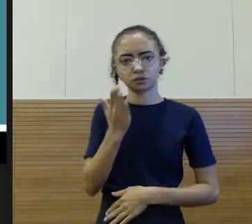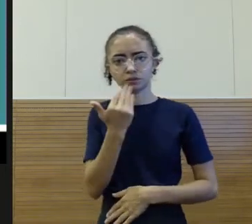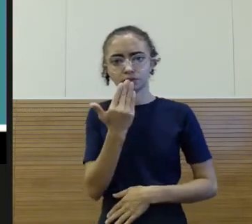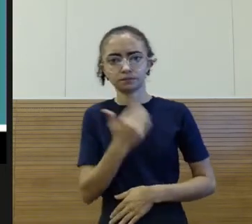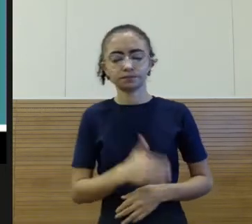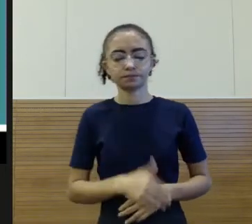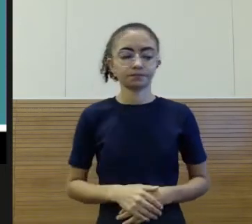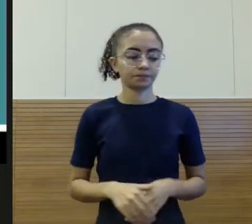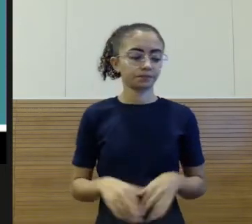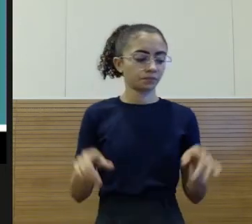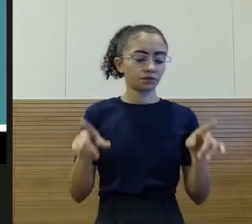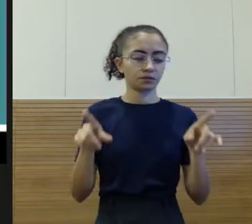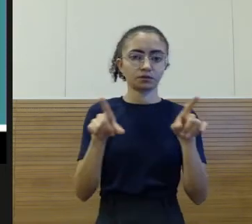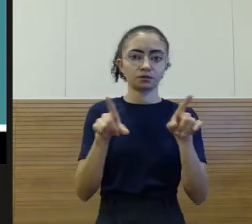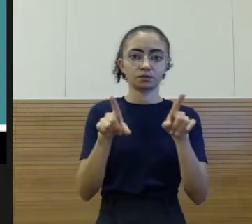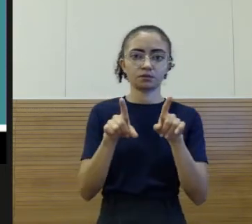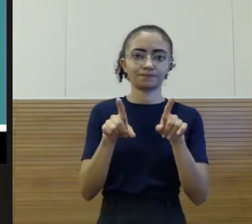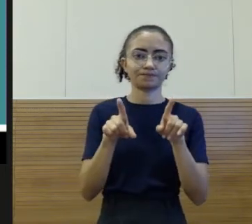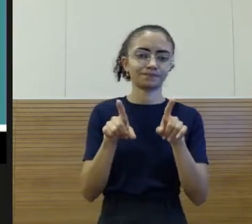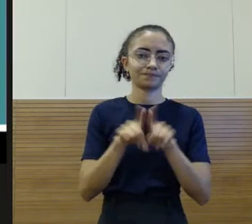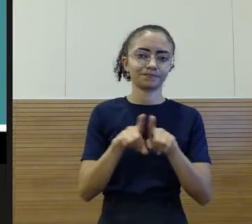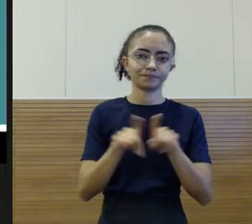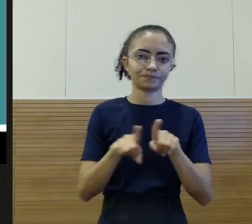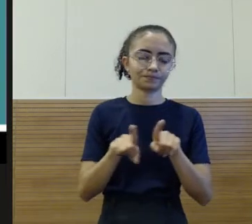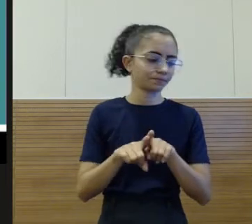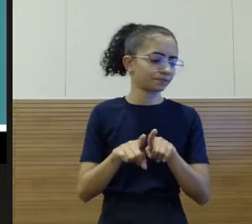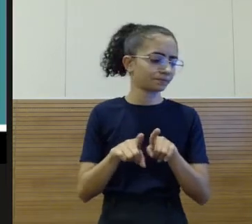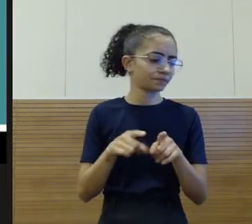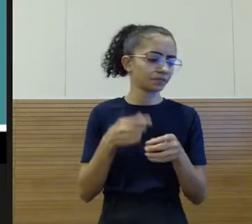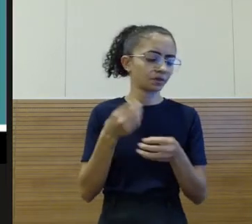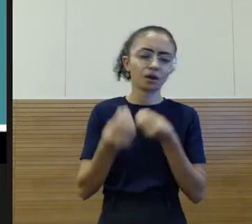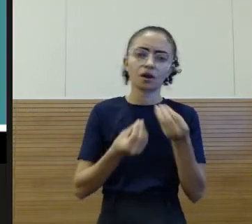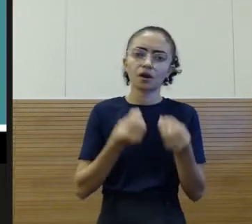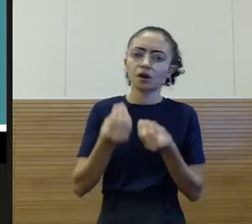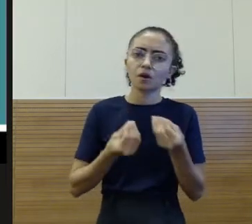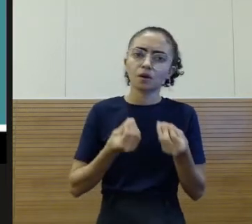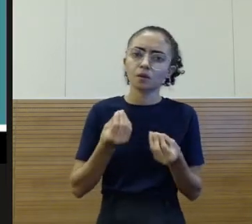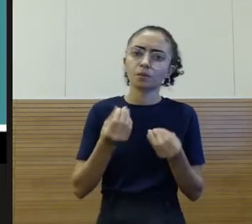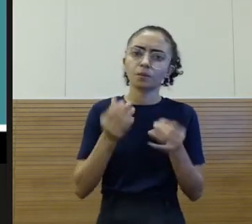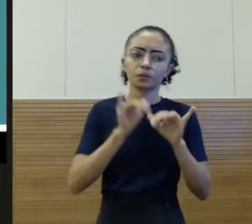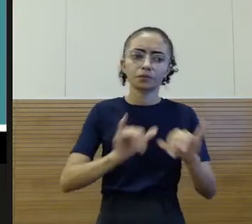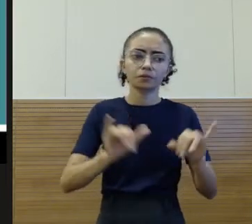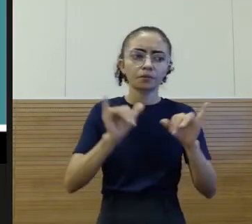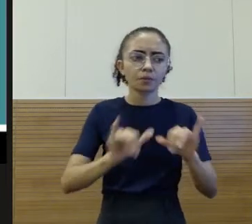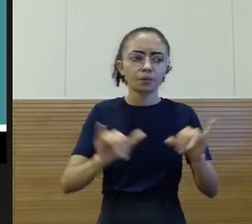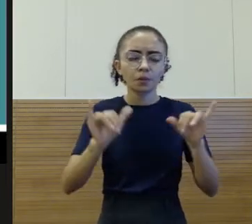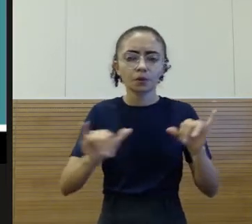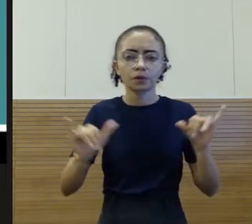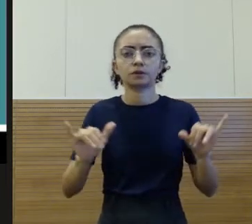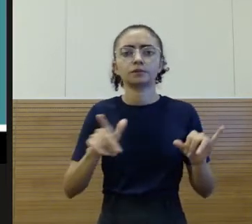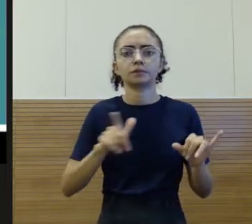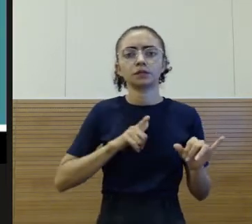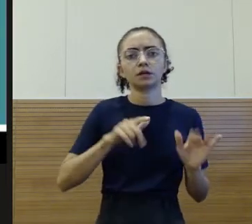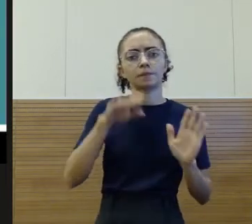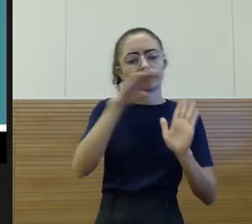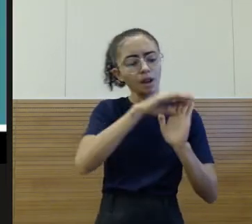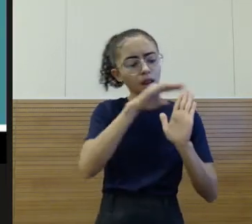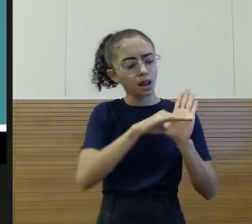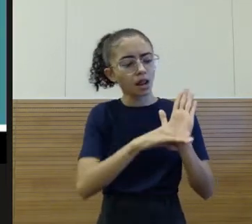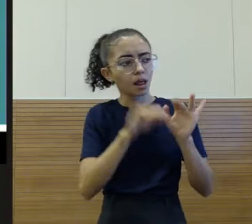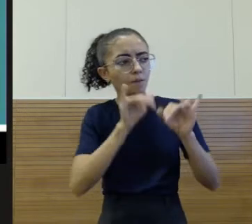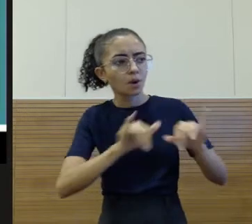Outra ação seria como base para informar programas. Nós vemos isso em programa de educação nutricional, em prevenção